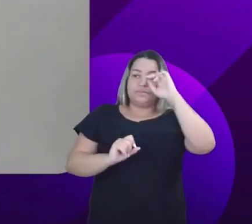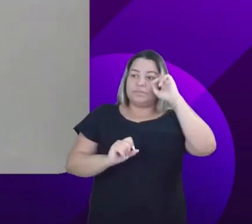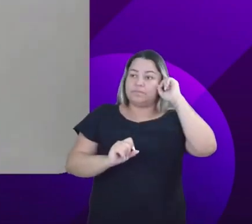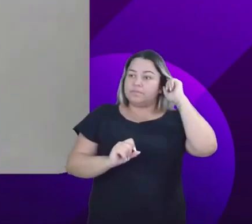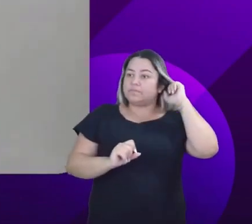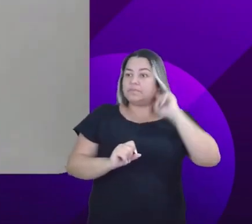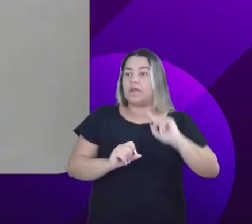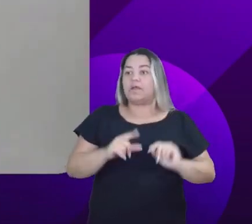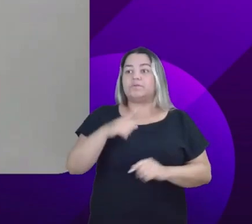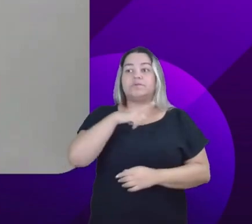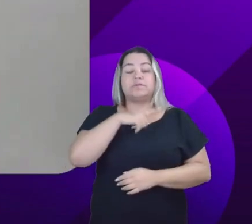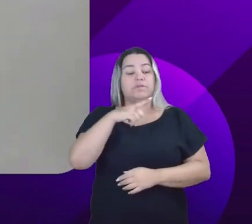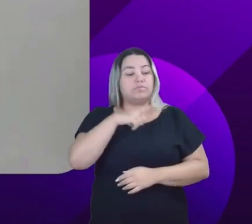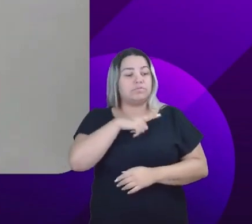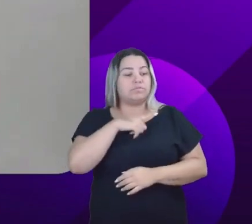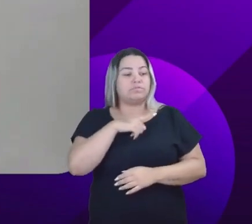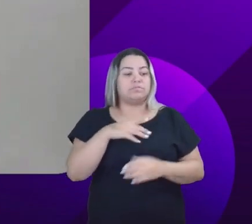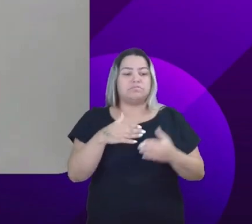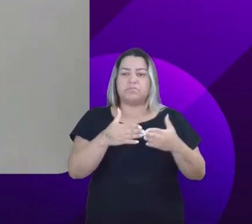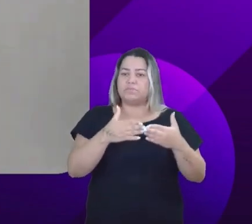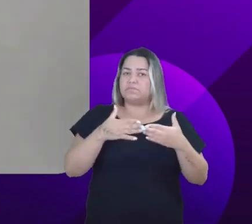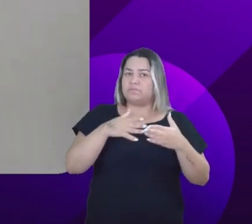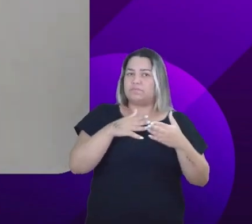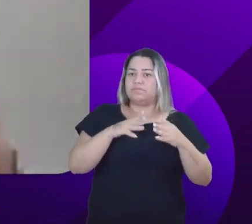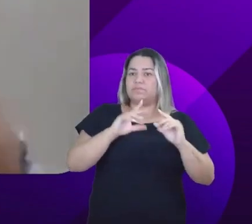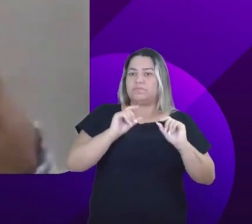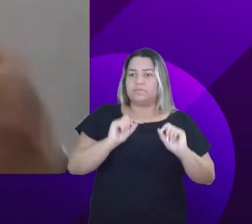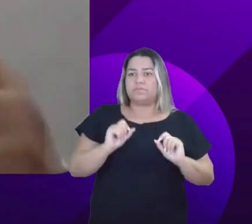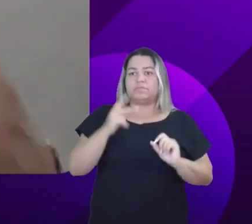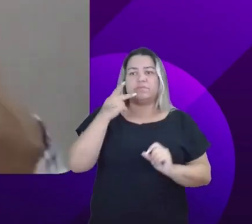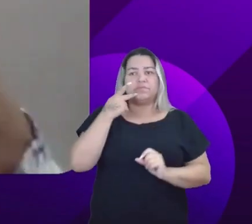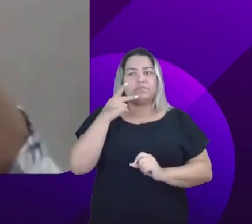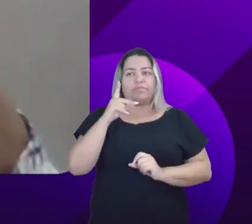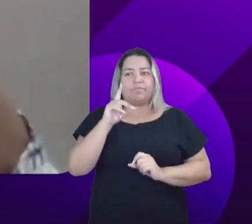temos demandas específicas para